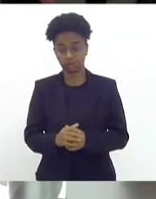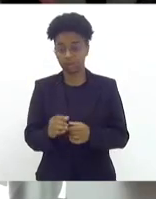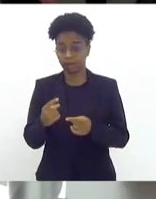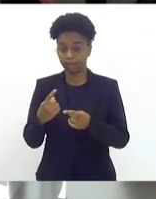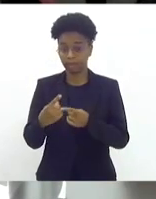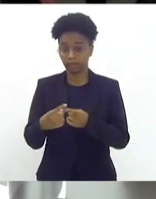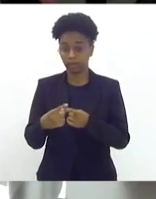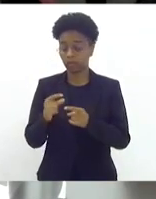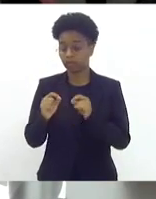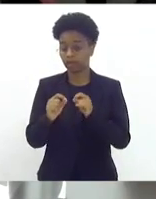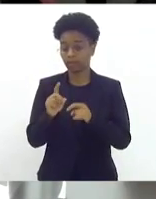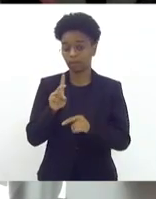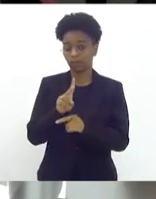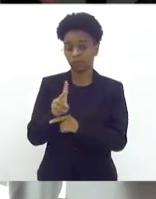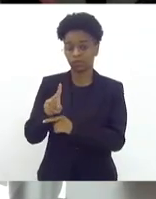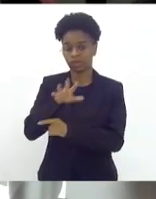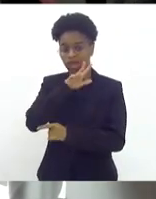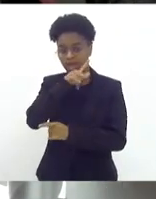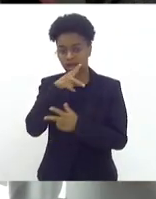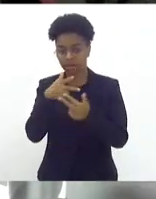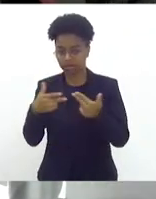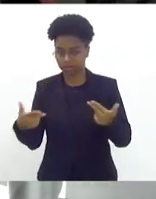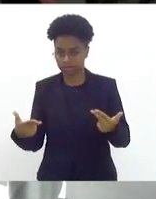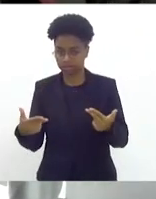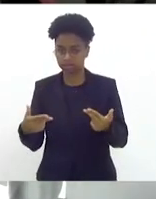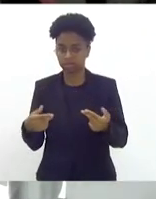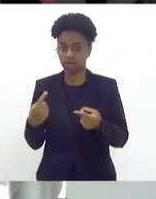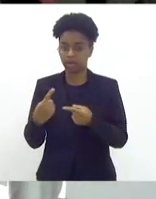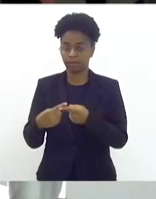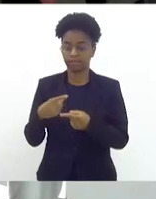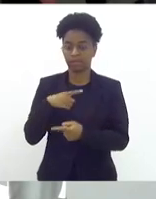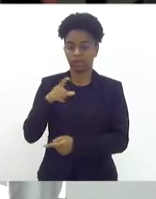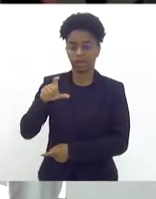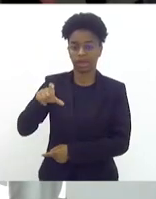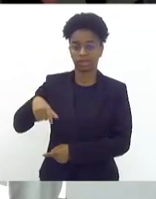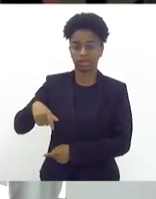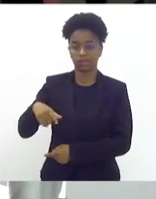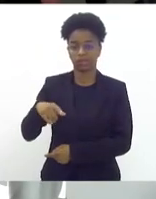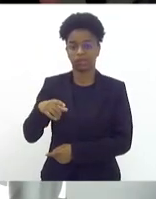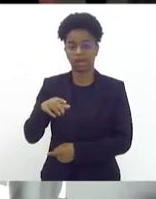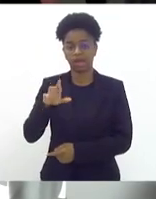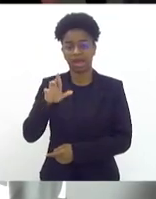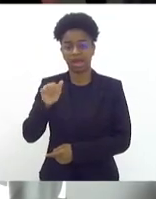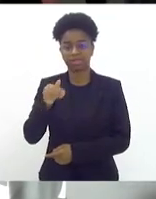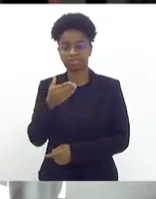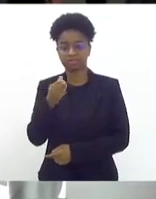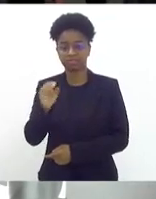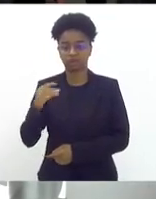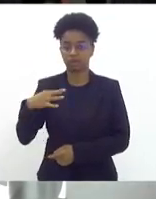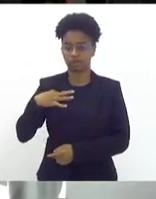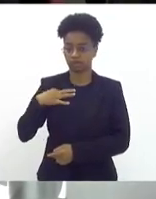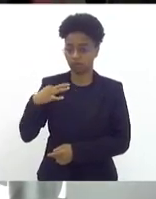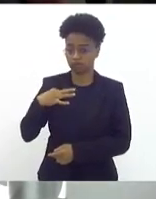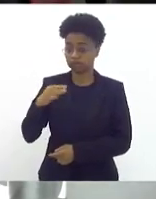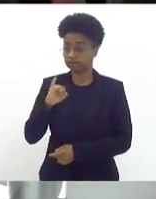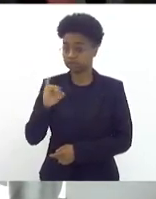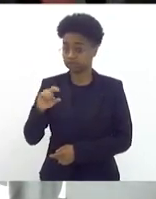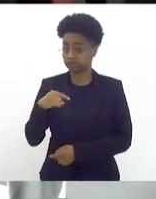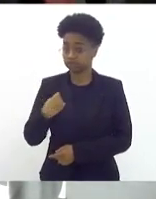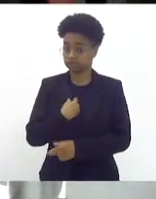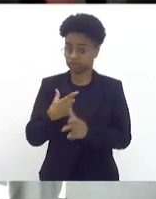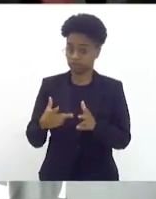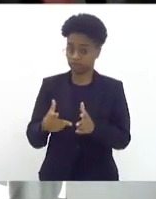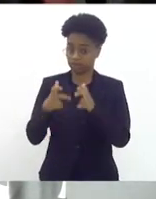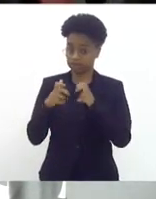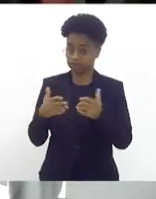da defesa dos animais. É um cartão ração voluntária. Se a gente observar nos